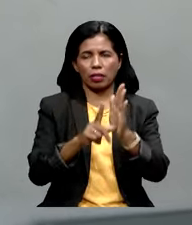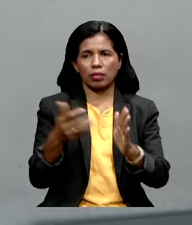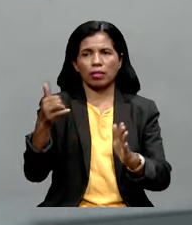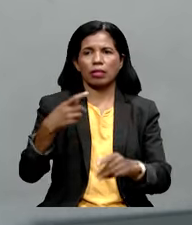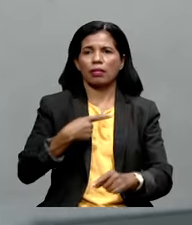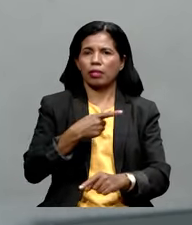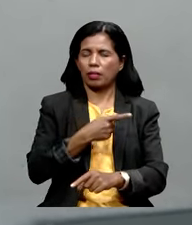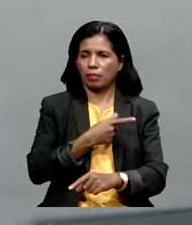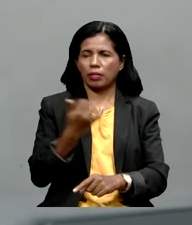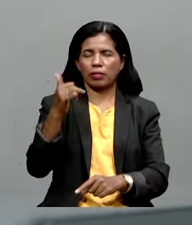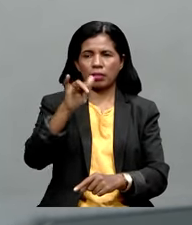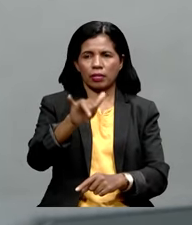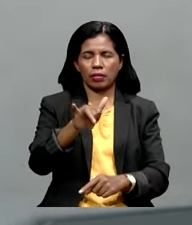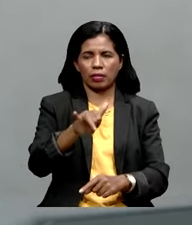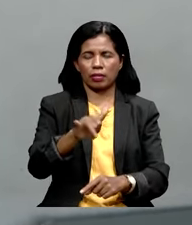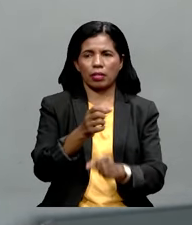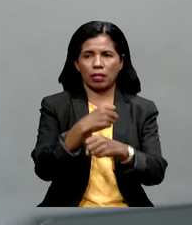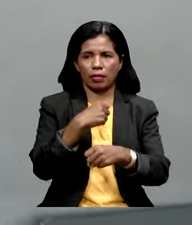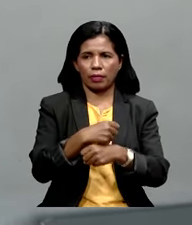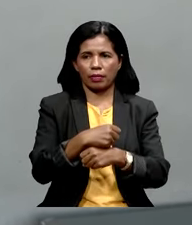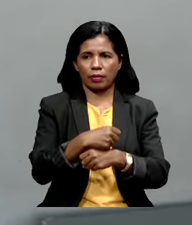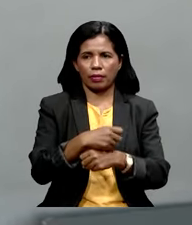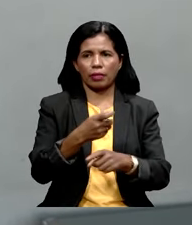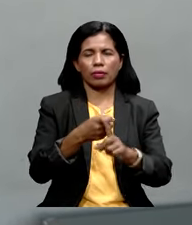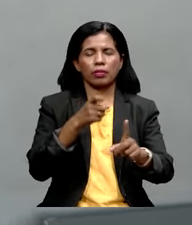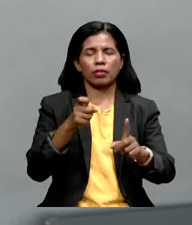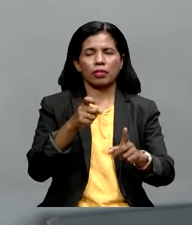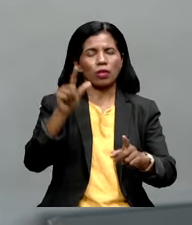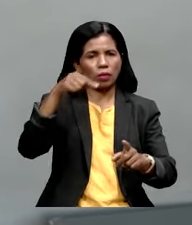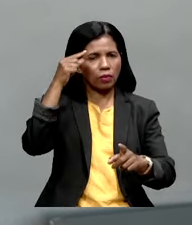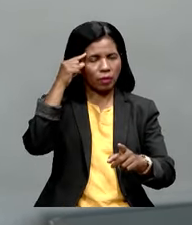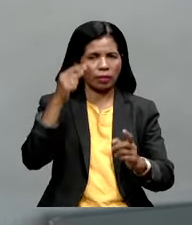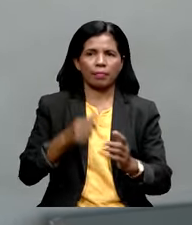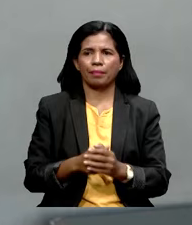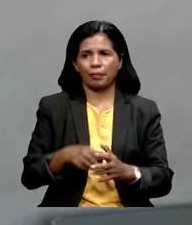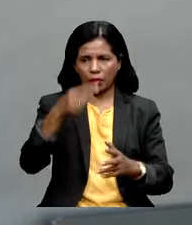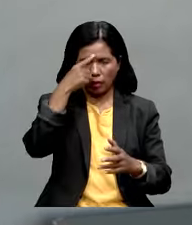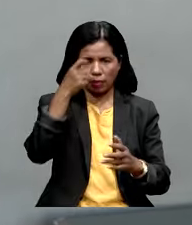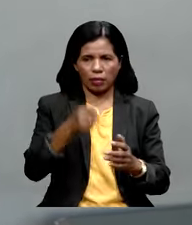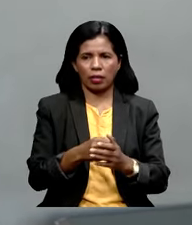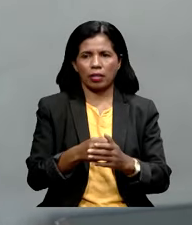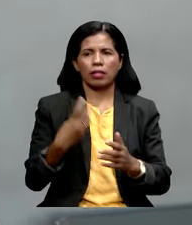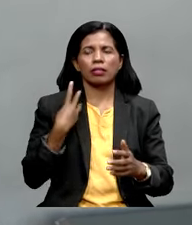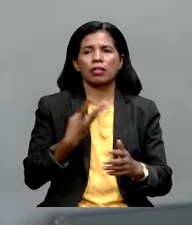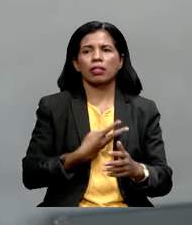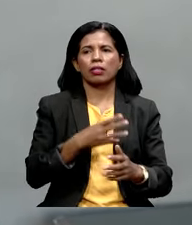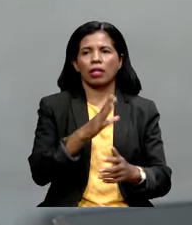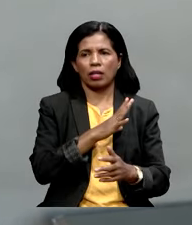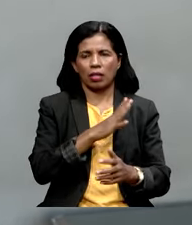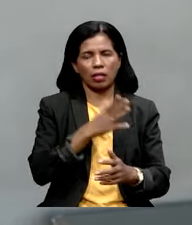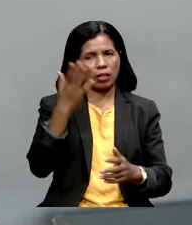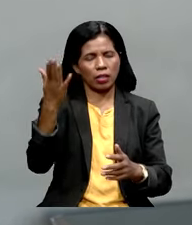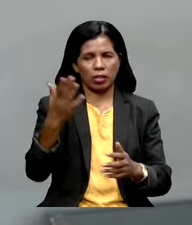Parlamento produz, né? A parte executiva, o governo. Também é uma hora de reino, na gata que vai a